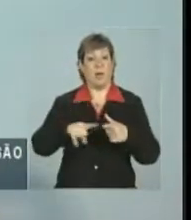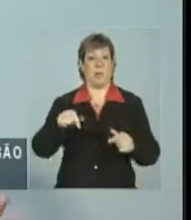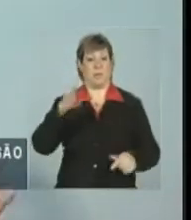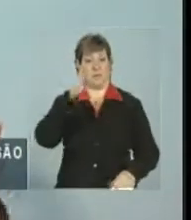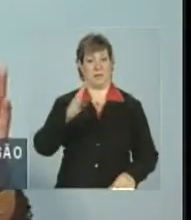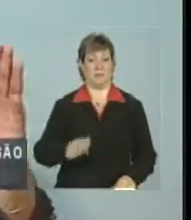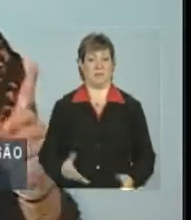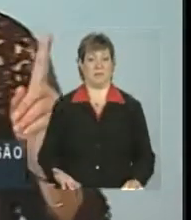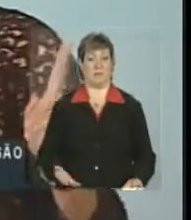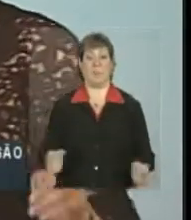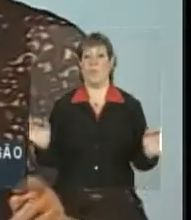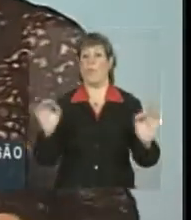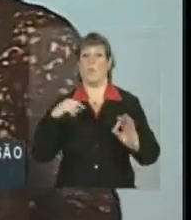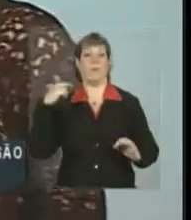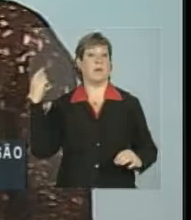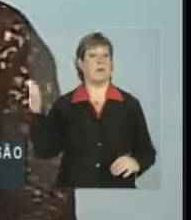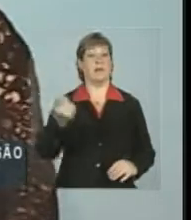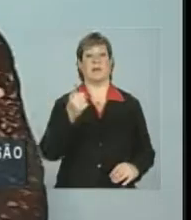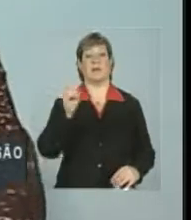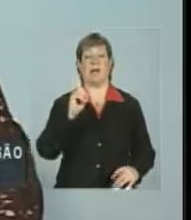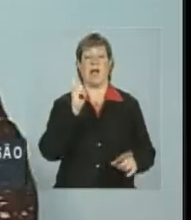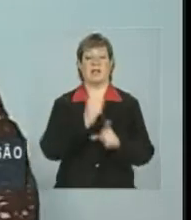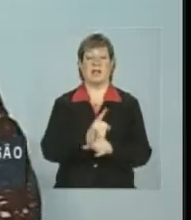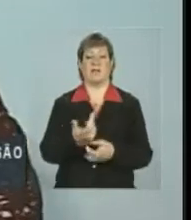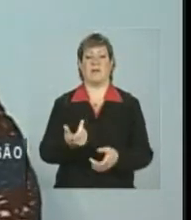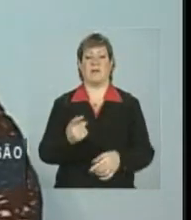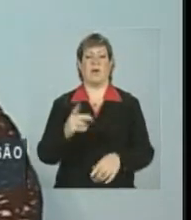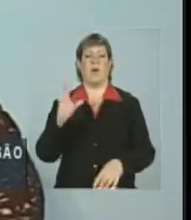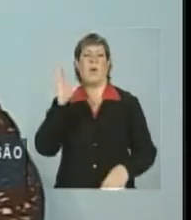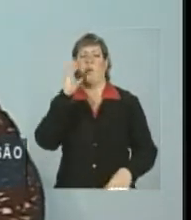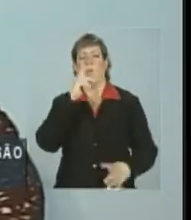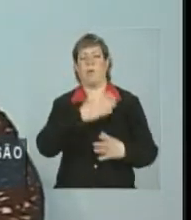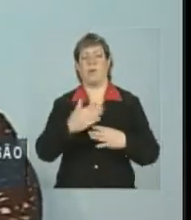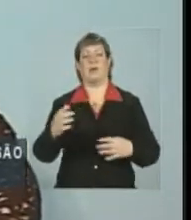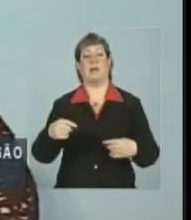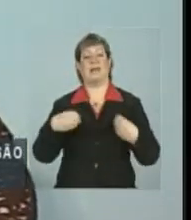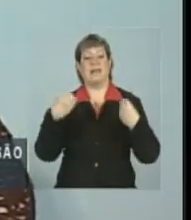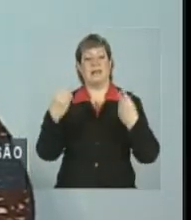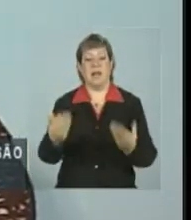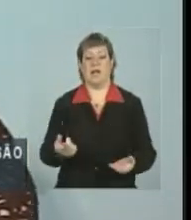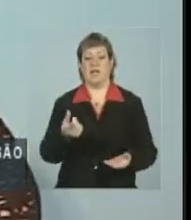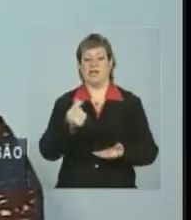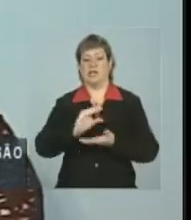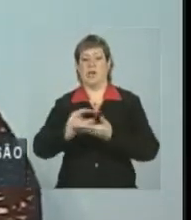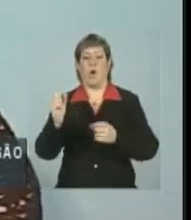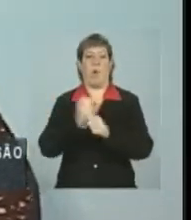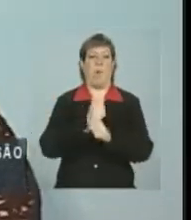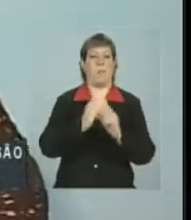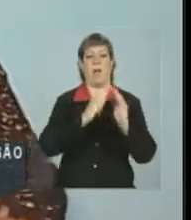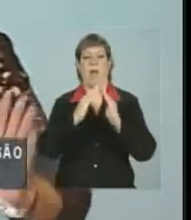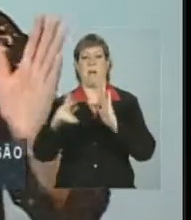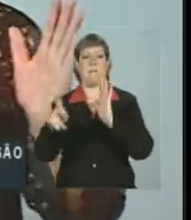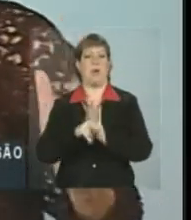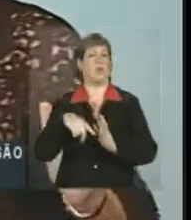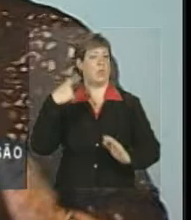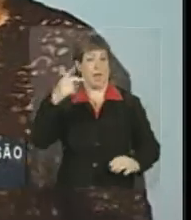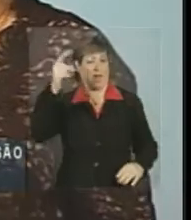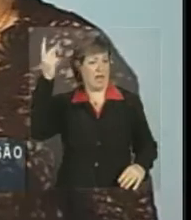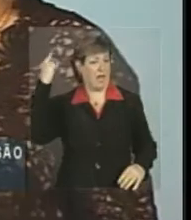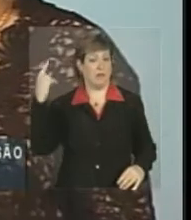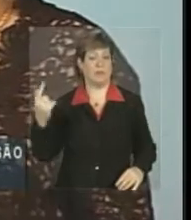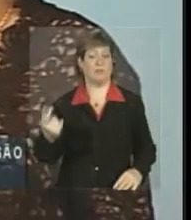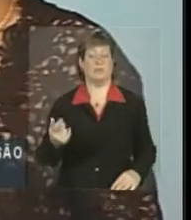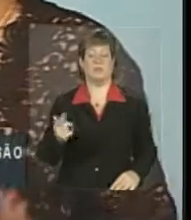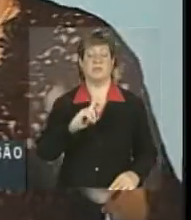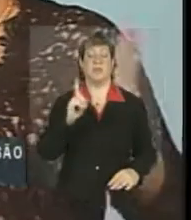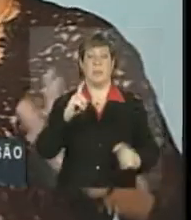achava, durante um período grande, que se devia dar subsídio para fazer a casa própria para aquela parcela